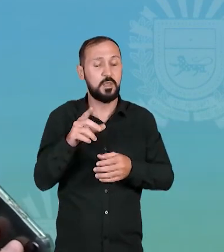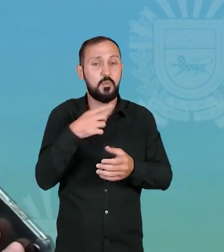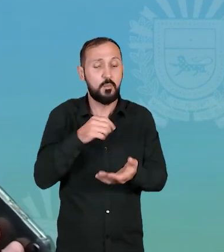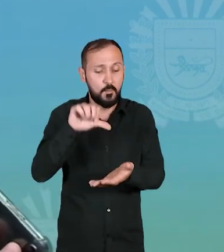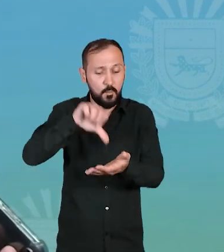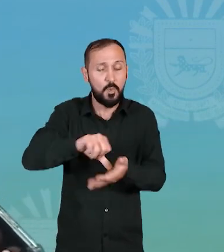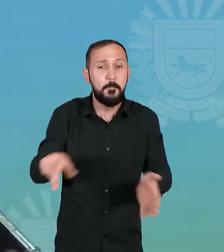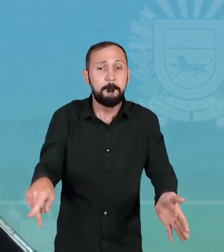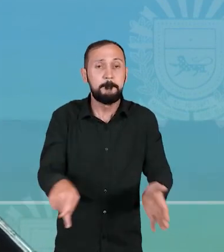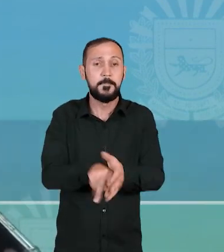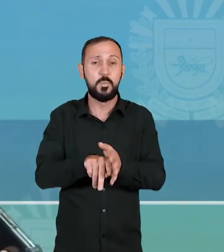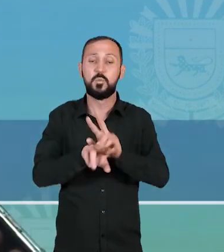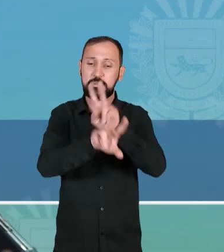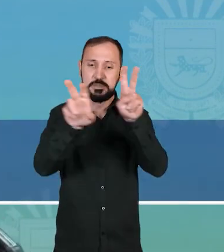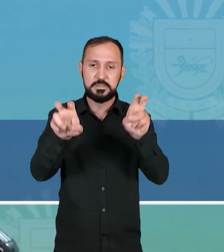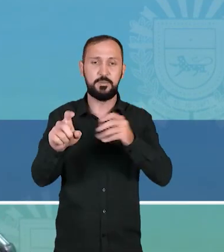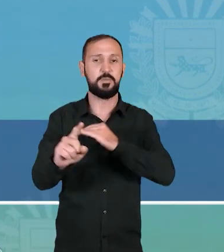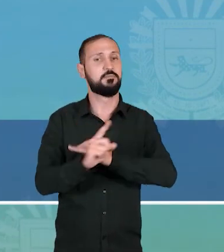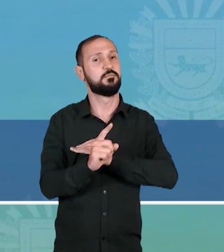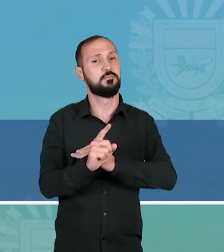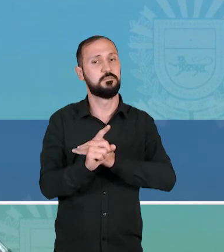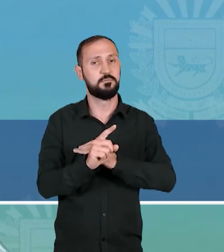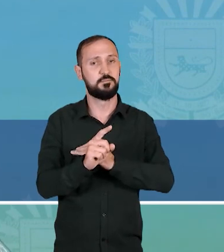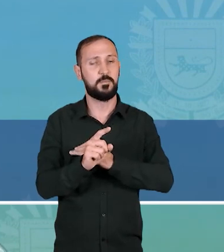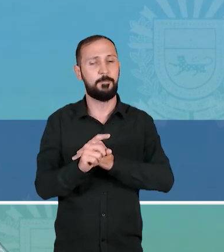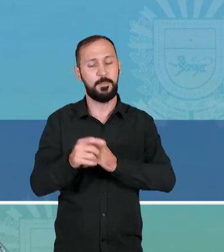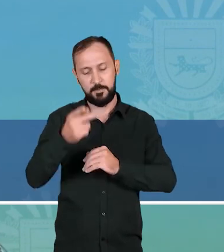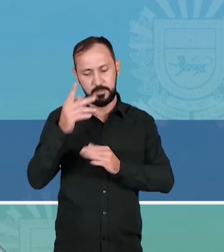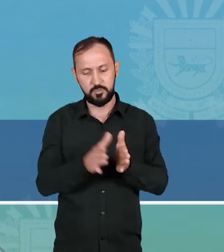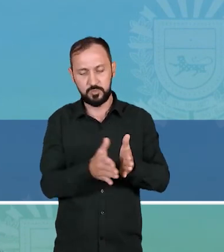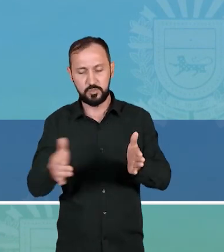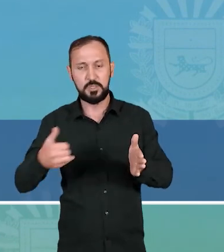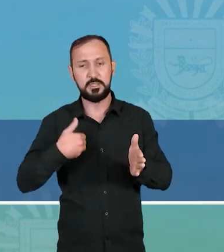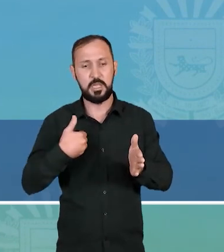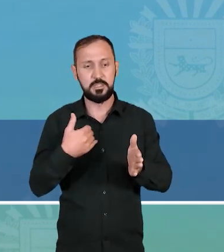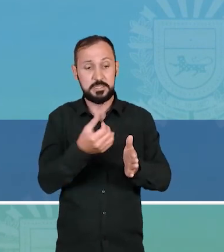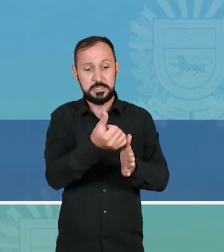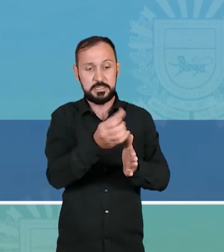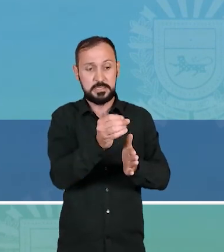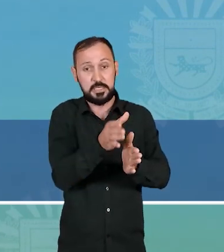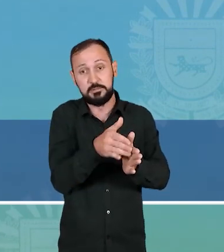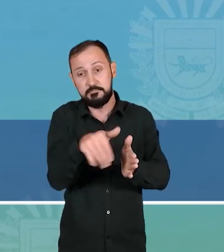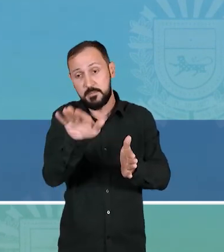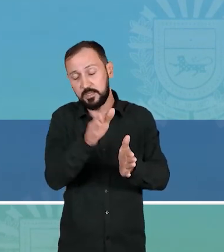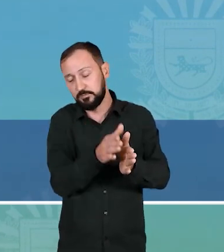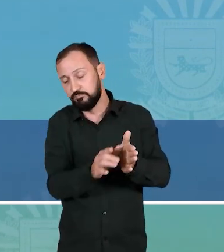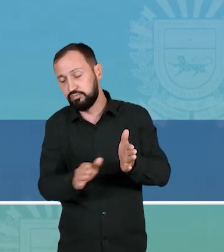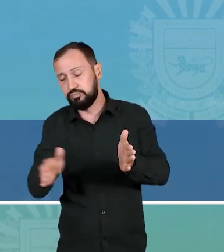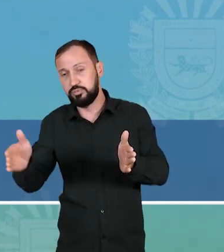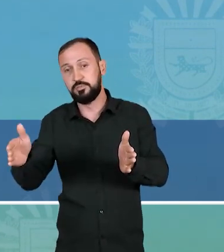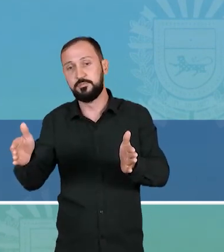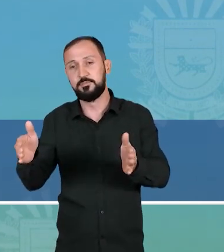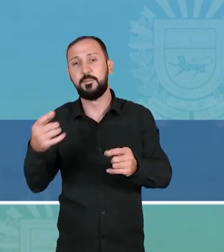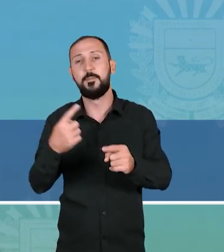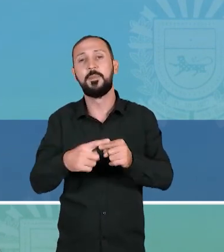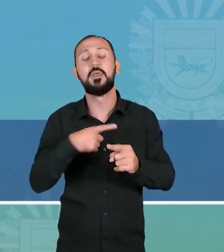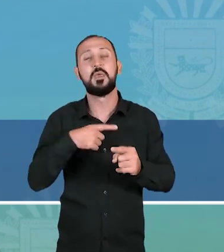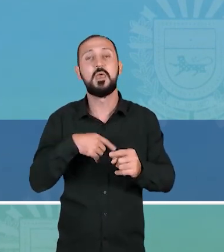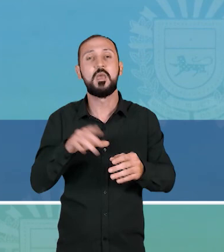unidade de atendimento especialmente a essas pessoas dessa faixa etária, acima de 60 anos, porque os